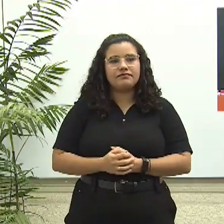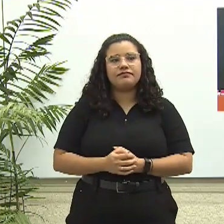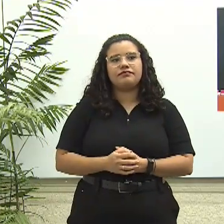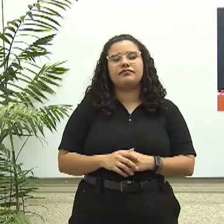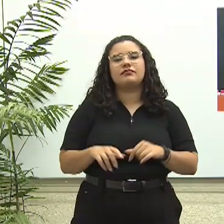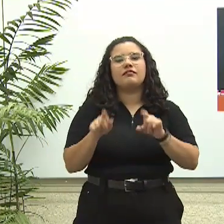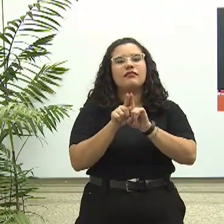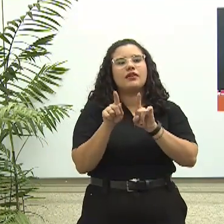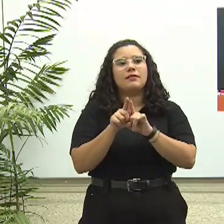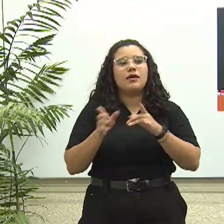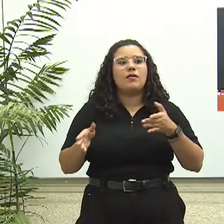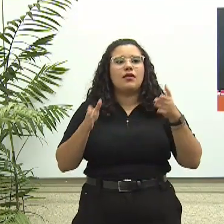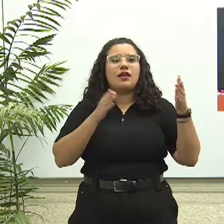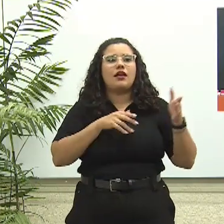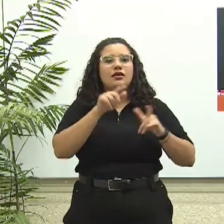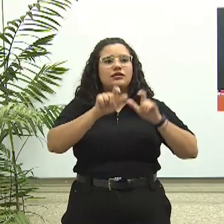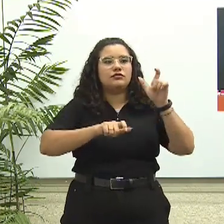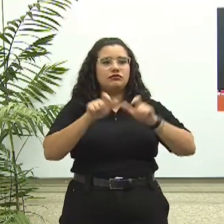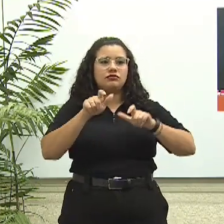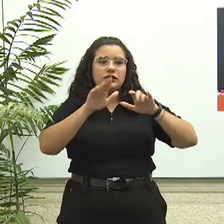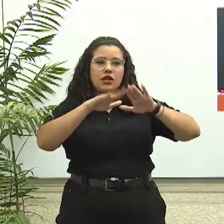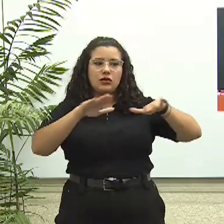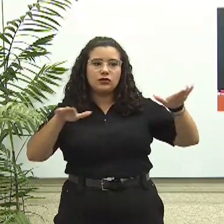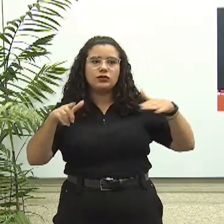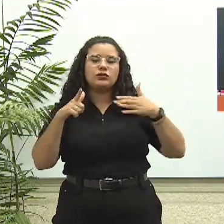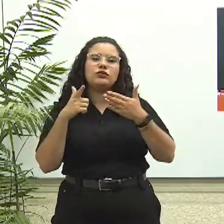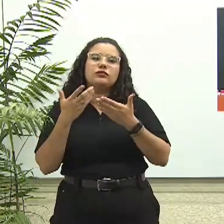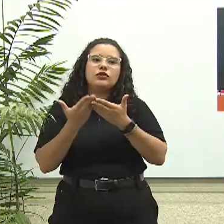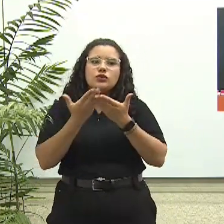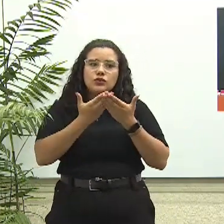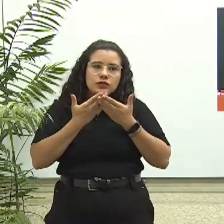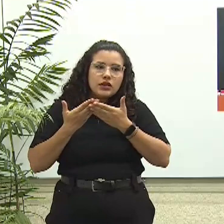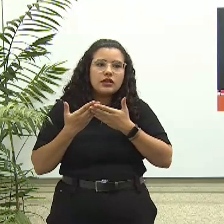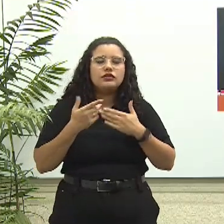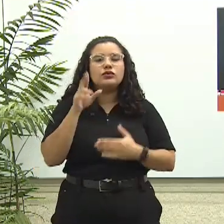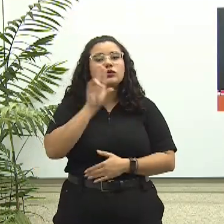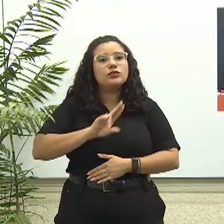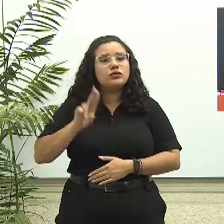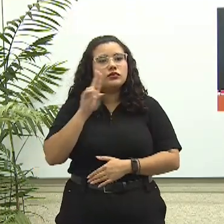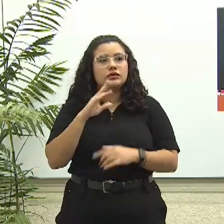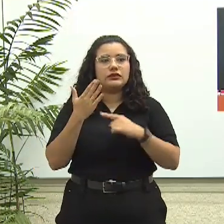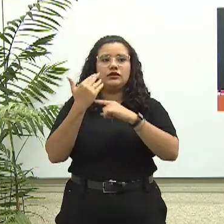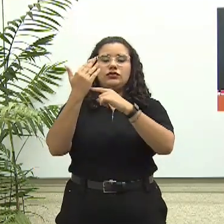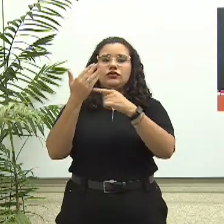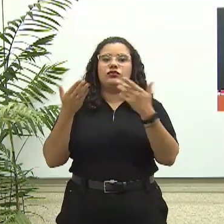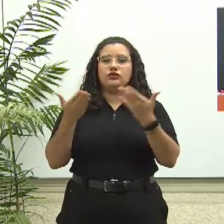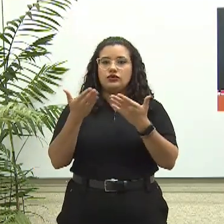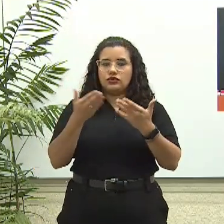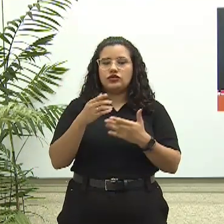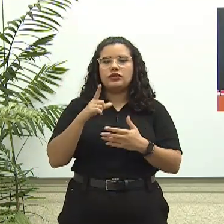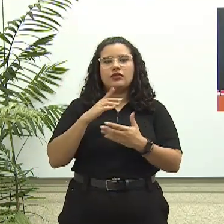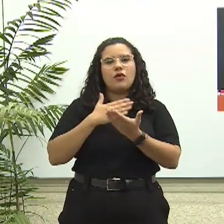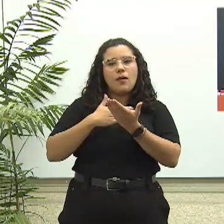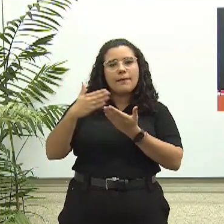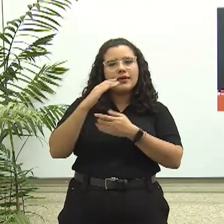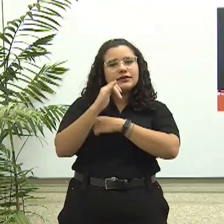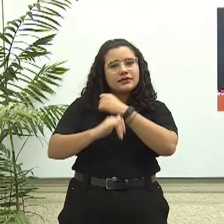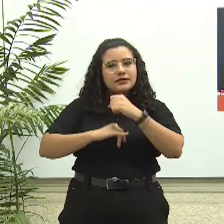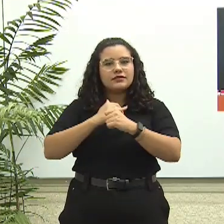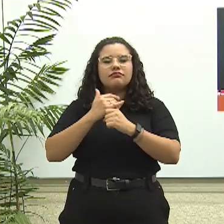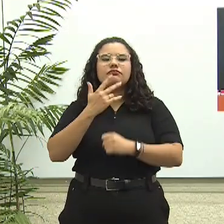lado do dos alunos dos Estudantes o uso dessa as tecnologias no início da internet